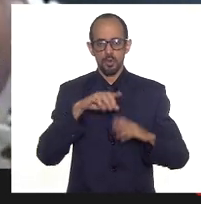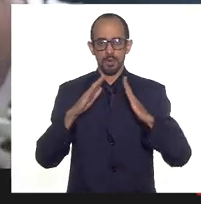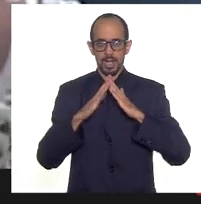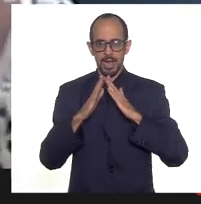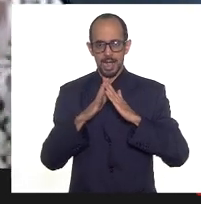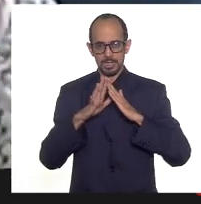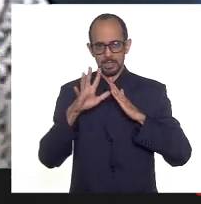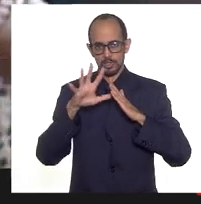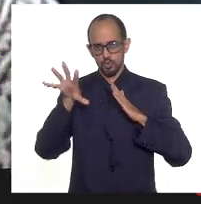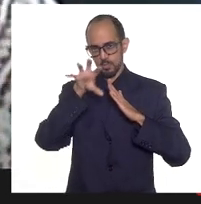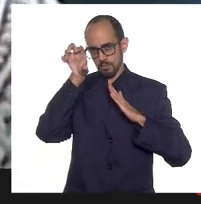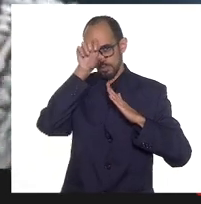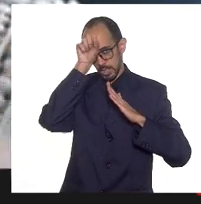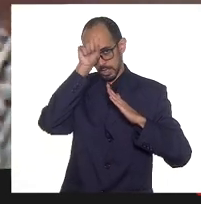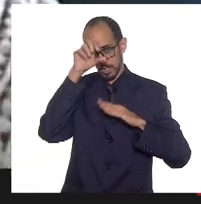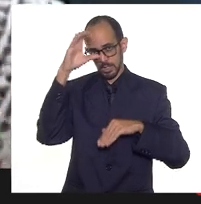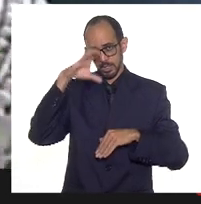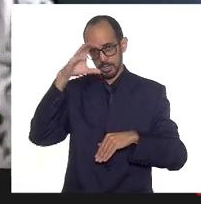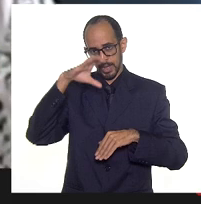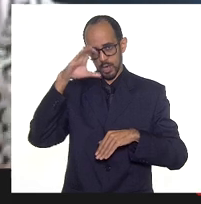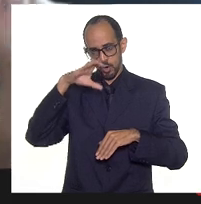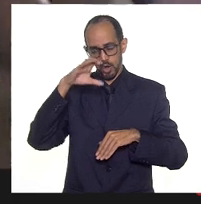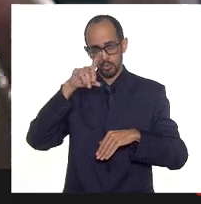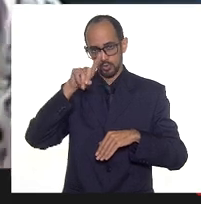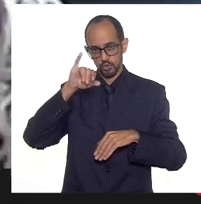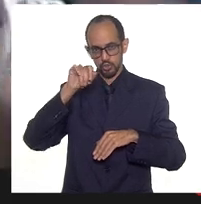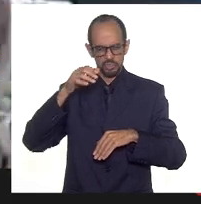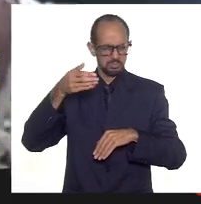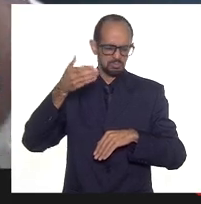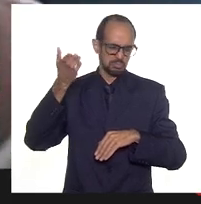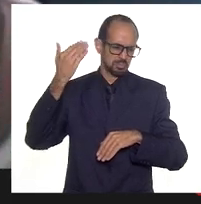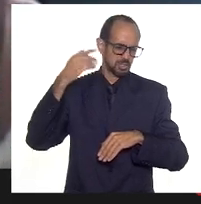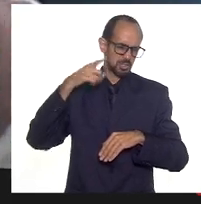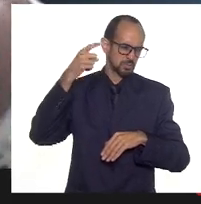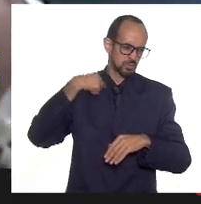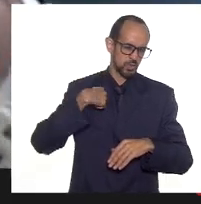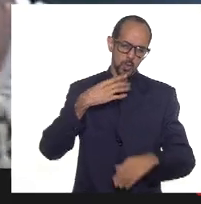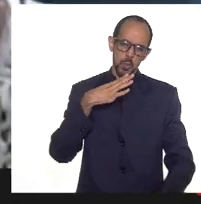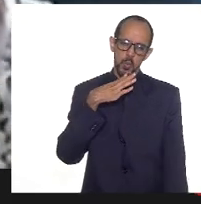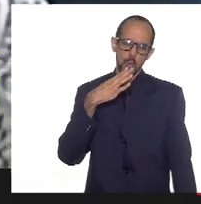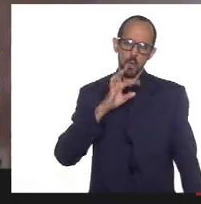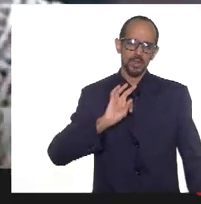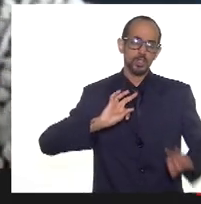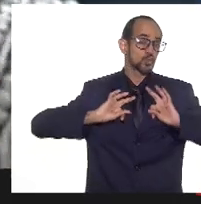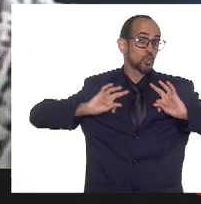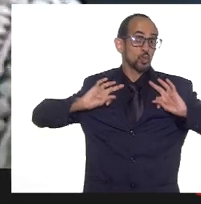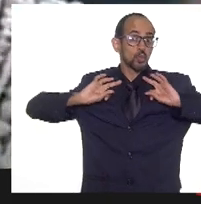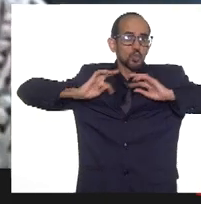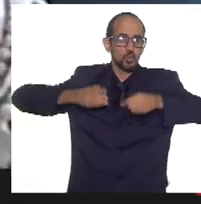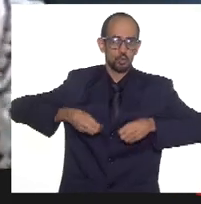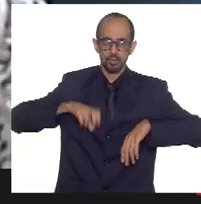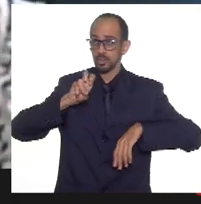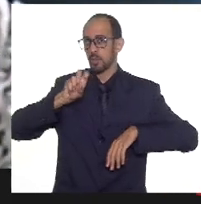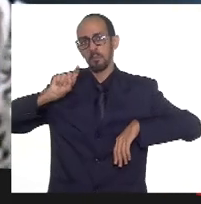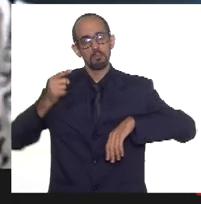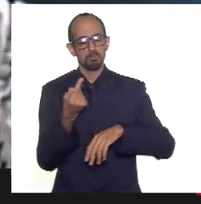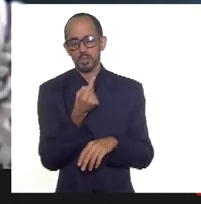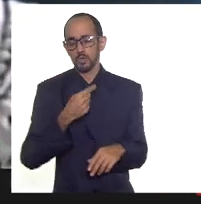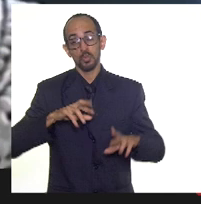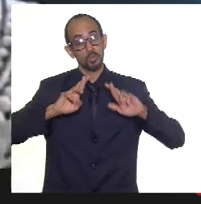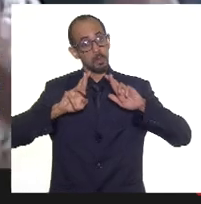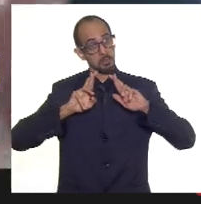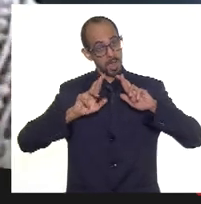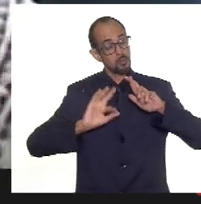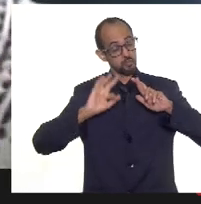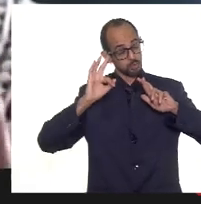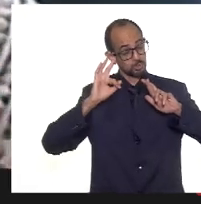uma vez, né, nessas minhas circulações. Não só como o senhor, não conheço ainda 5 mil terreiros, espero poder chegar lá ao longo